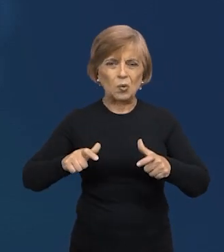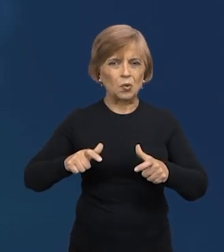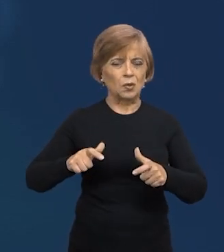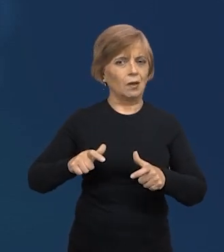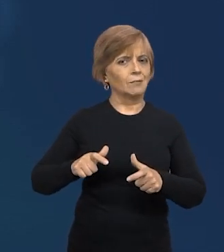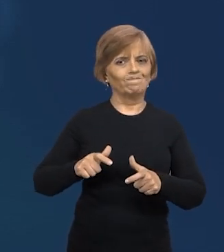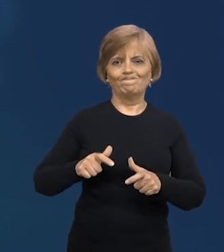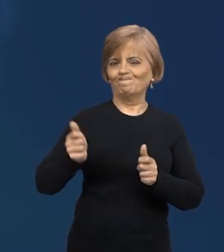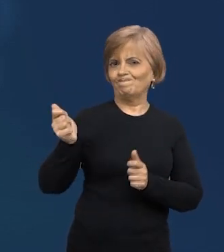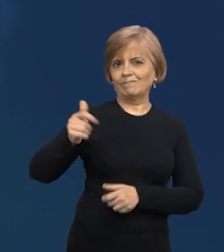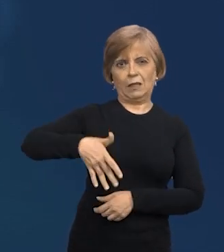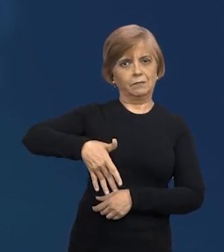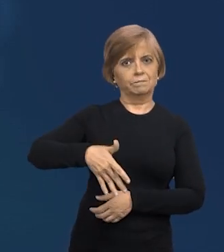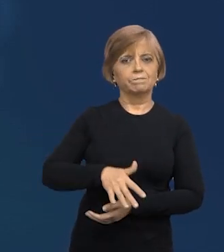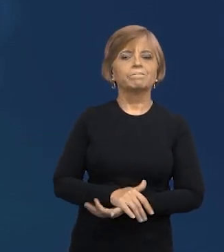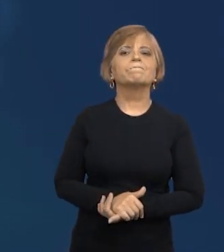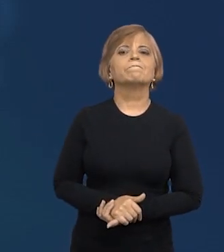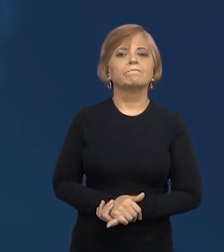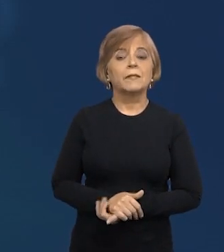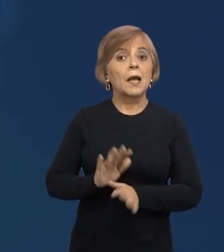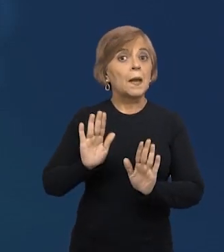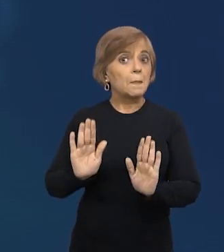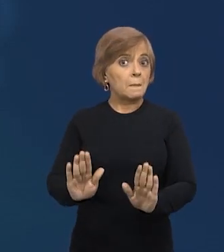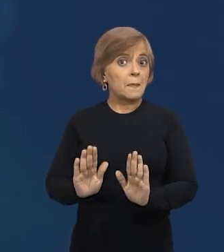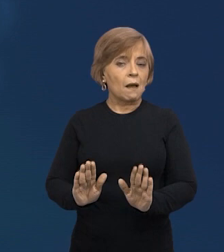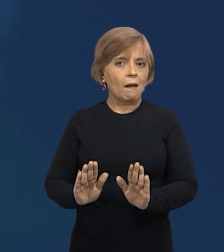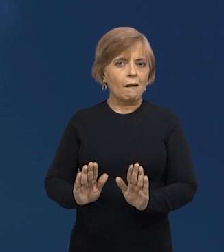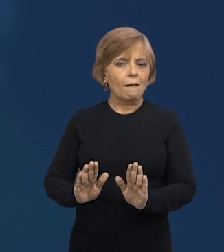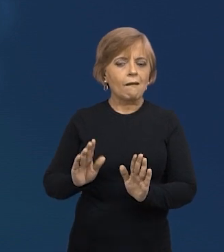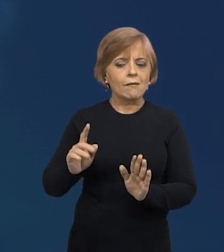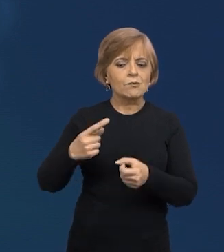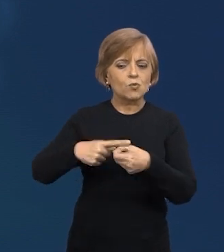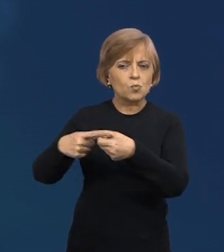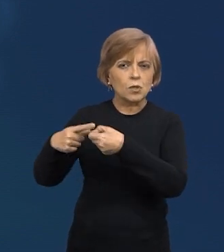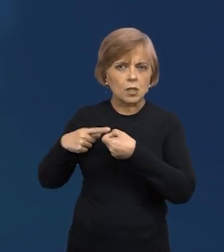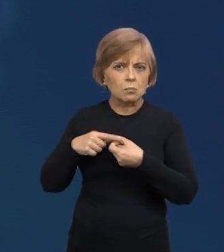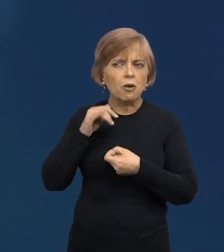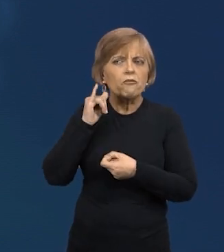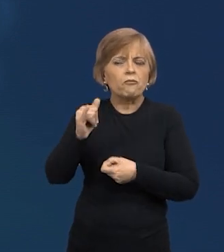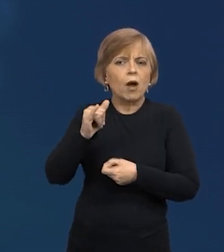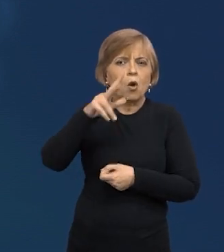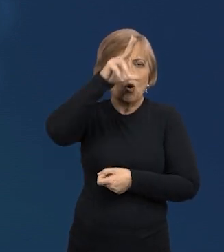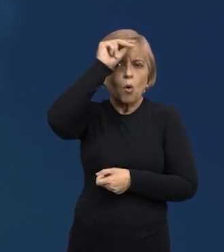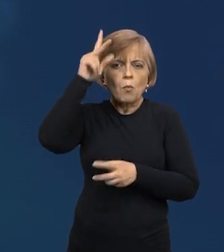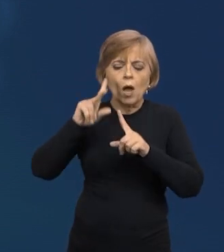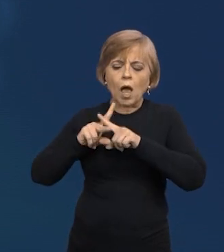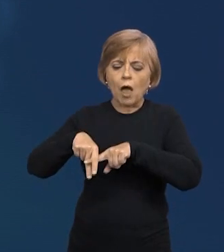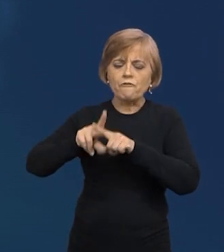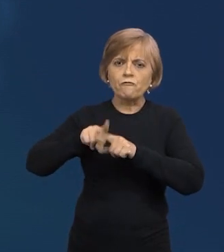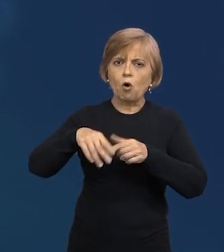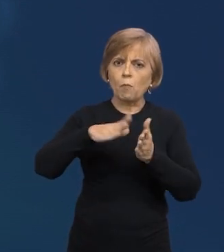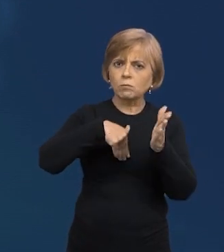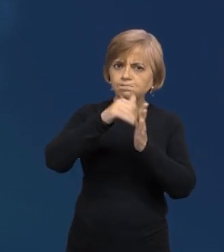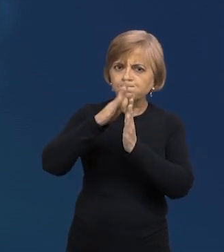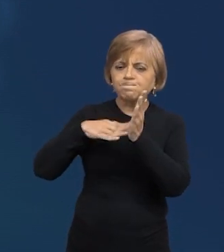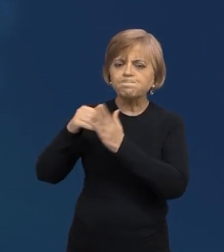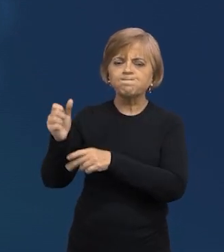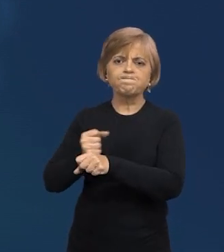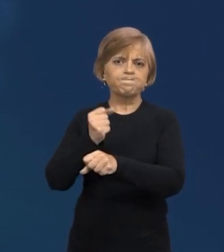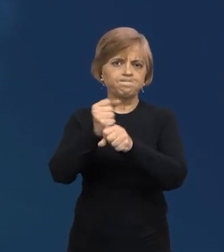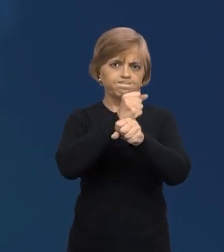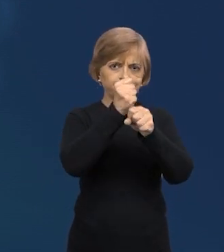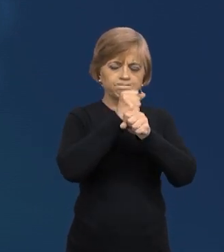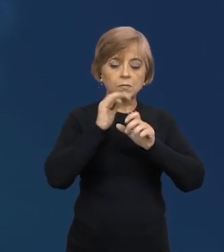condições, mas o município diz ter feito reformas e que o local então estaria em